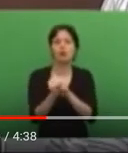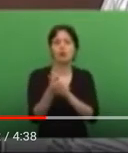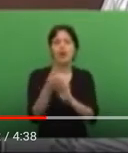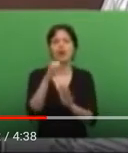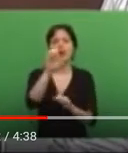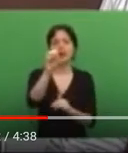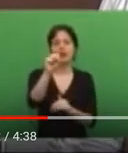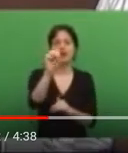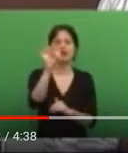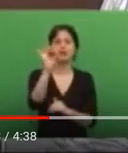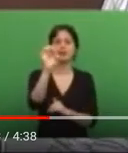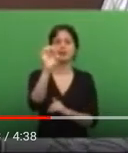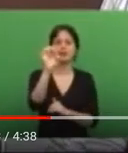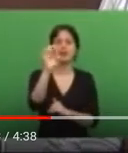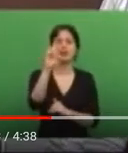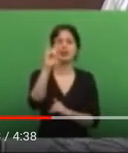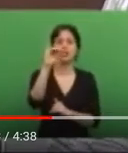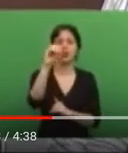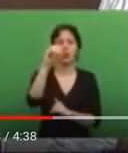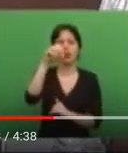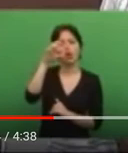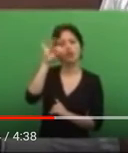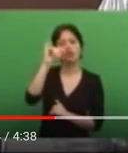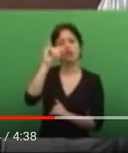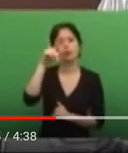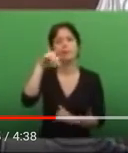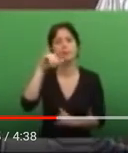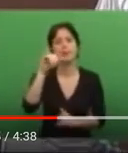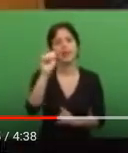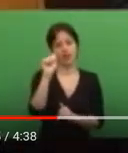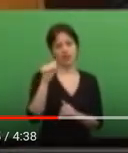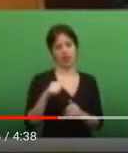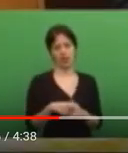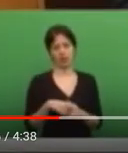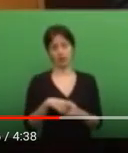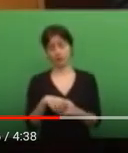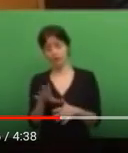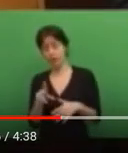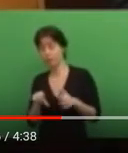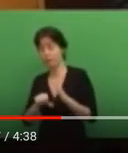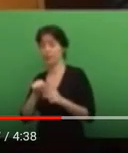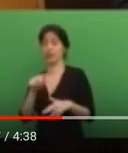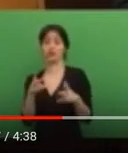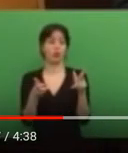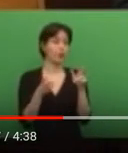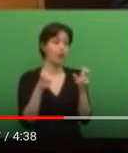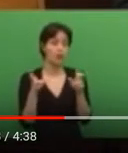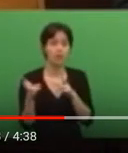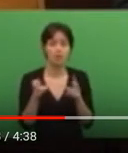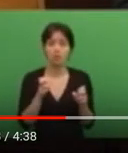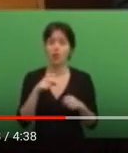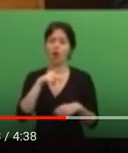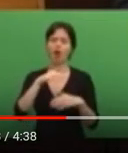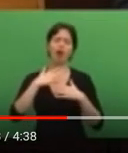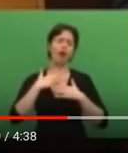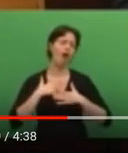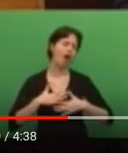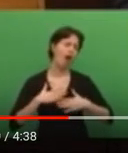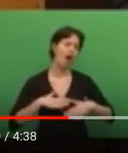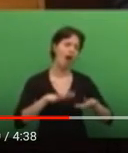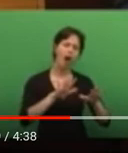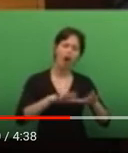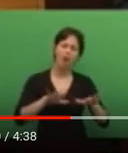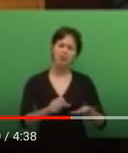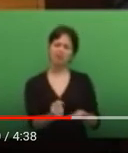repetitivo, em geral de esfregar as mãozinhas ou de levar a boca. O que a gente primeiro descobriu é que ela era uma criança muito